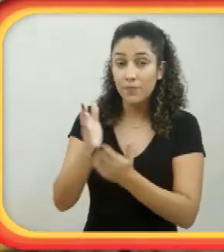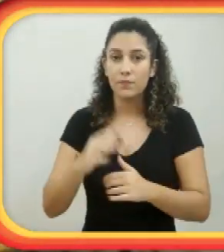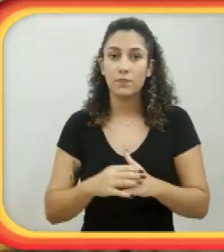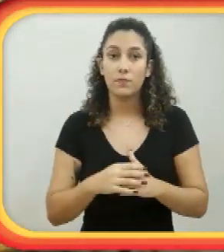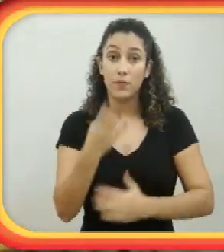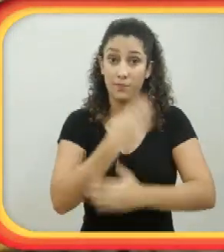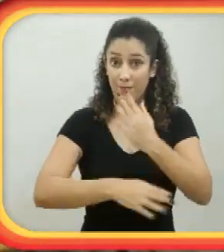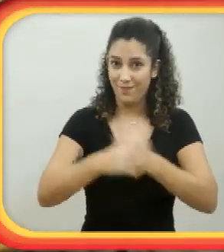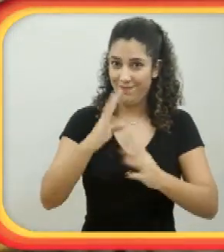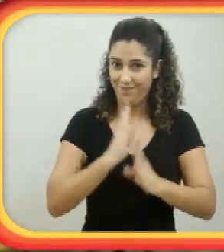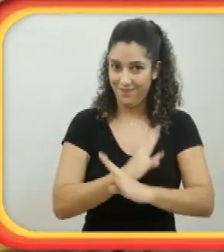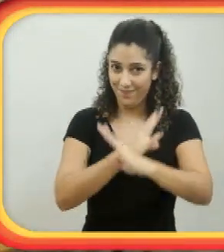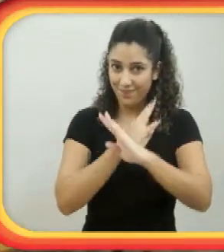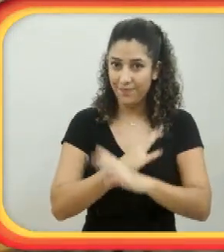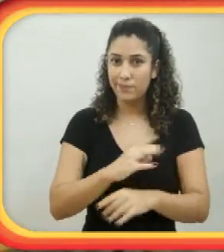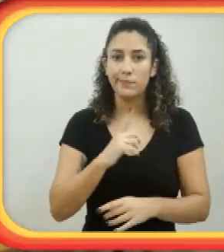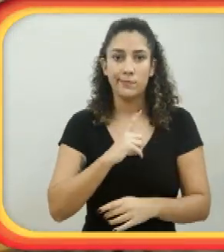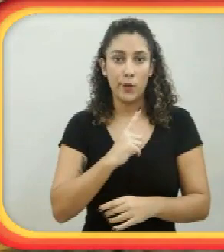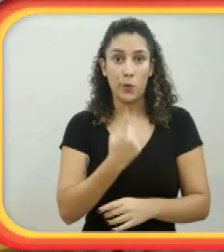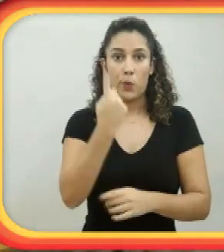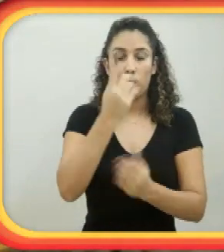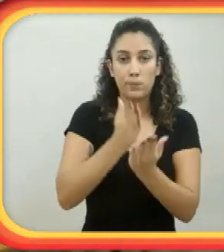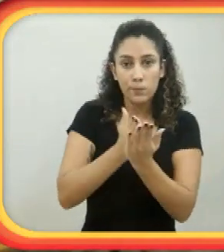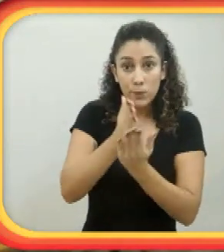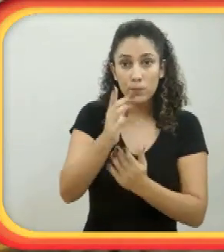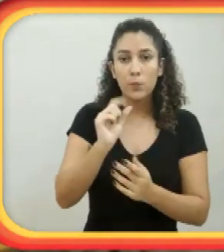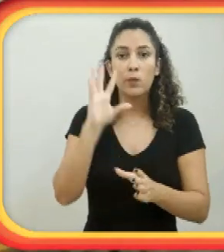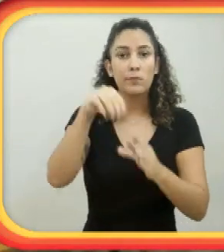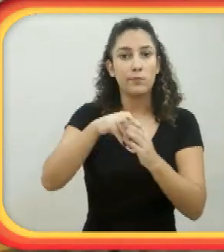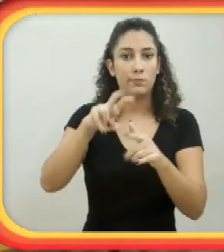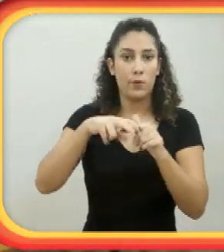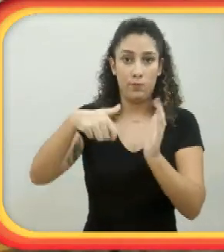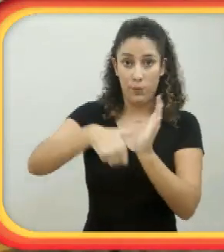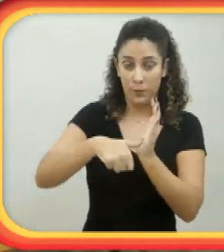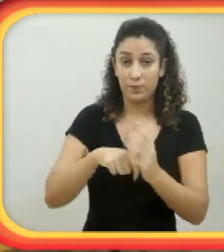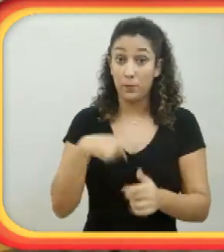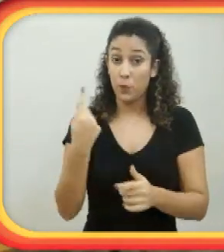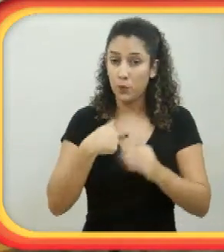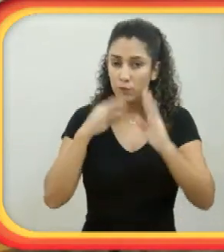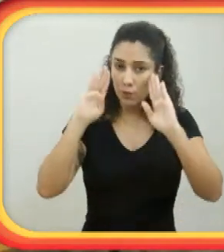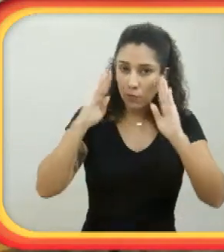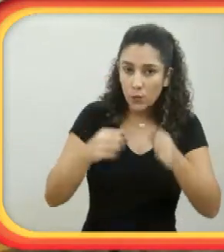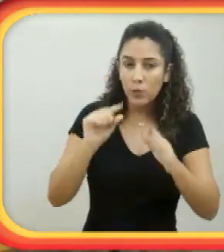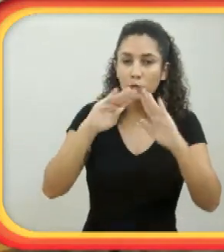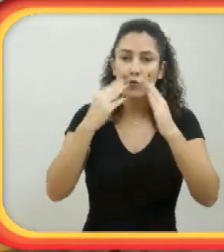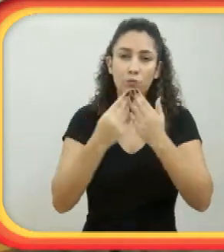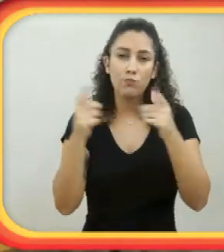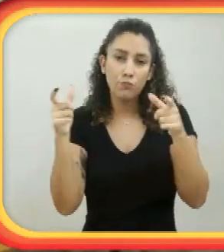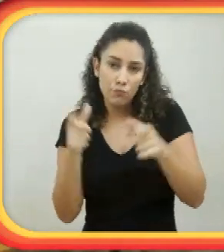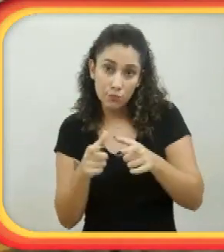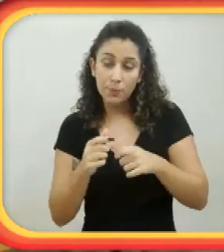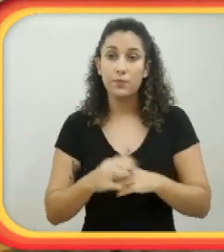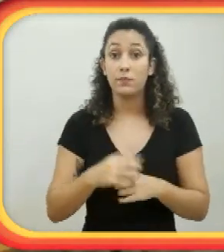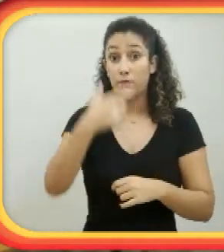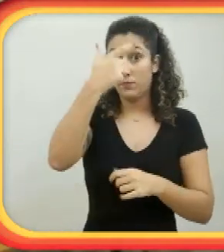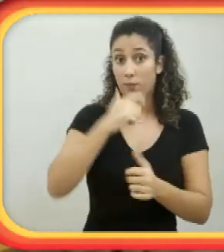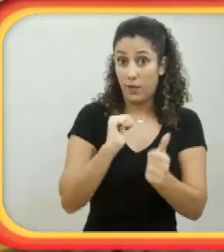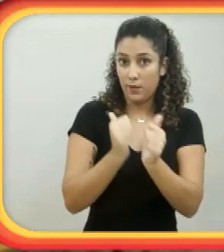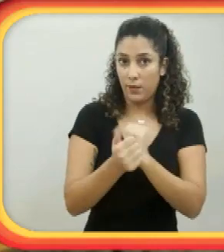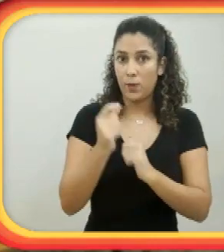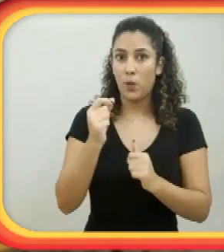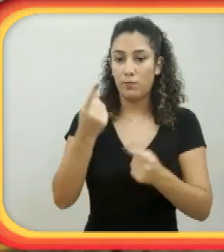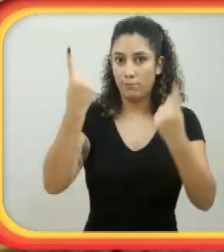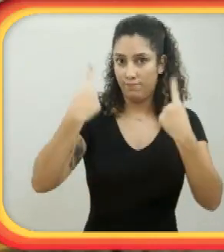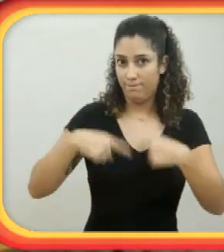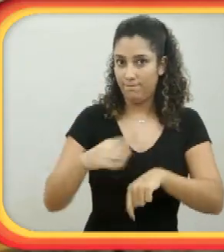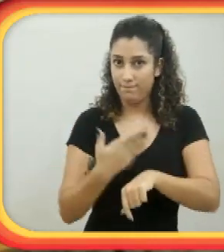para canoagem, uma das modalidades promovidas pelo clube. Nosso foco não é escolinha, é